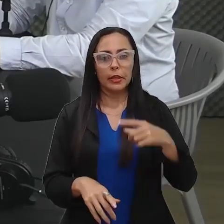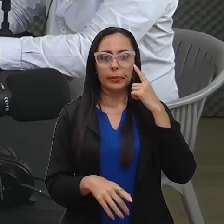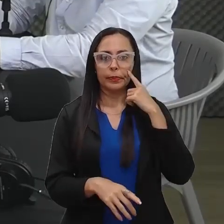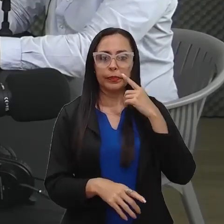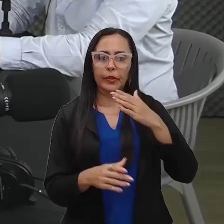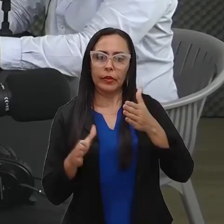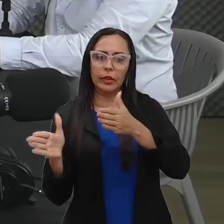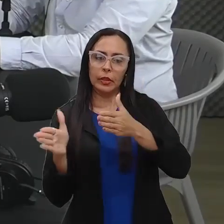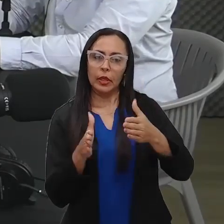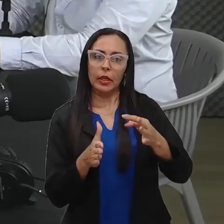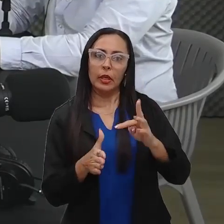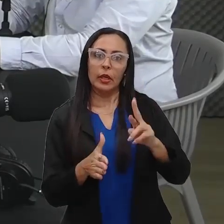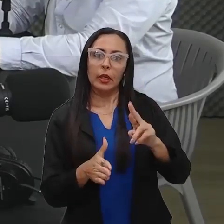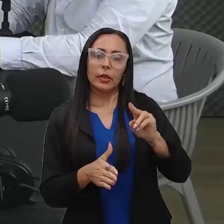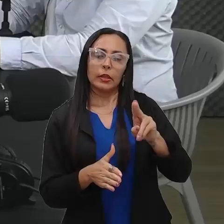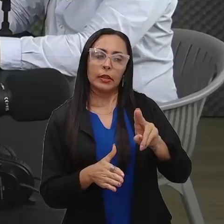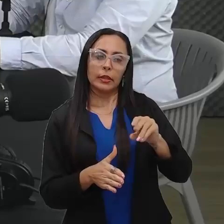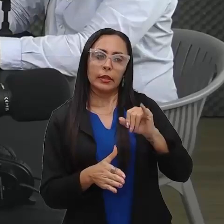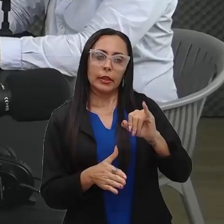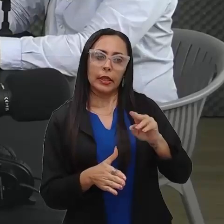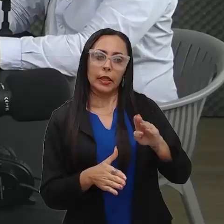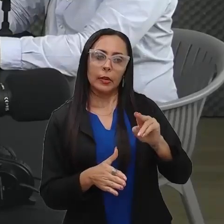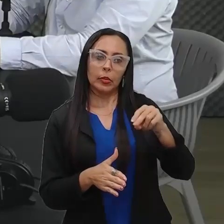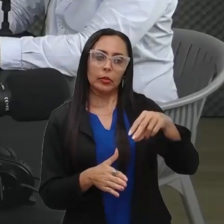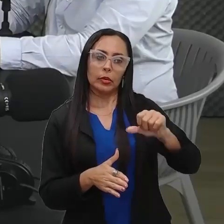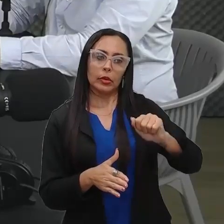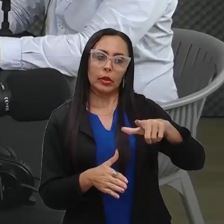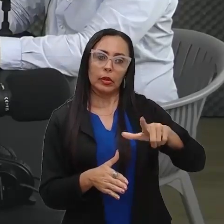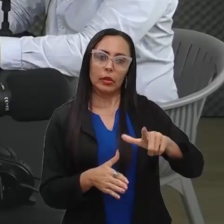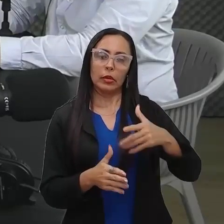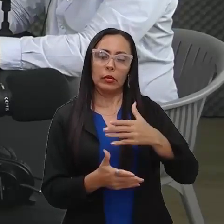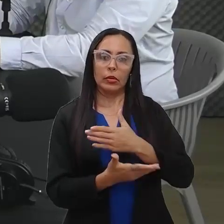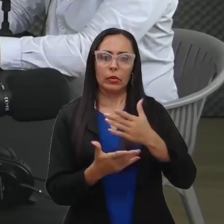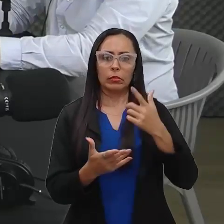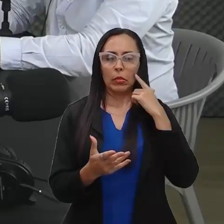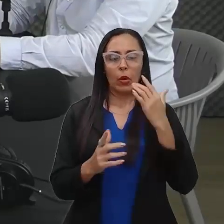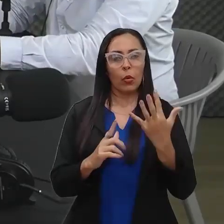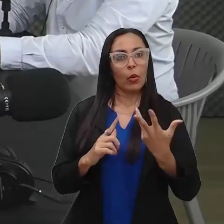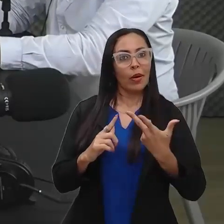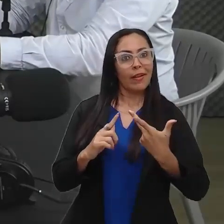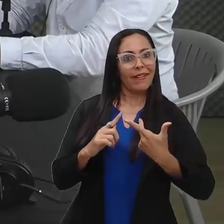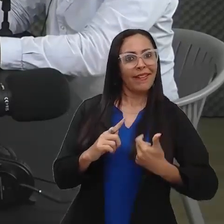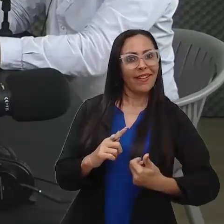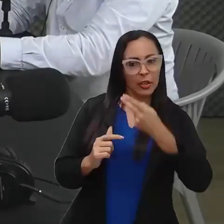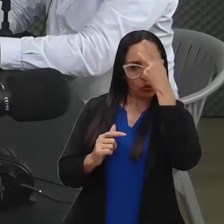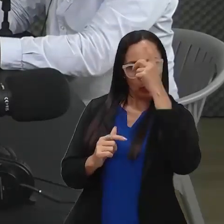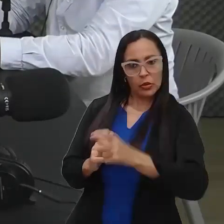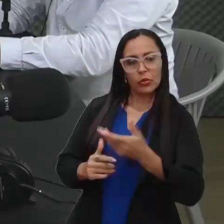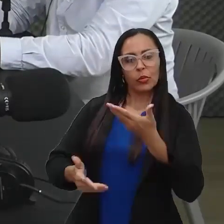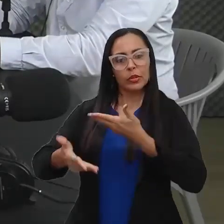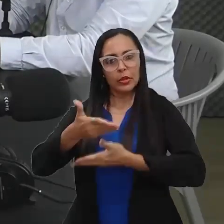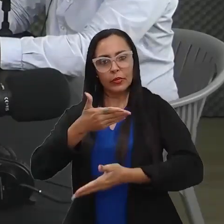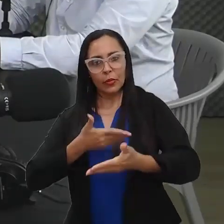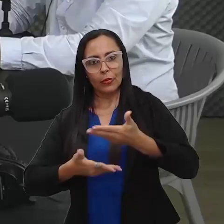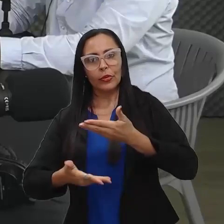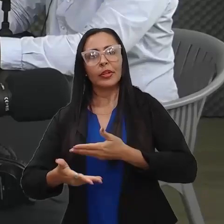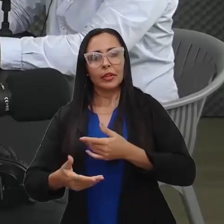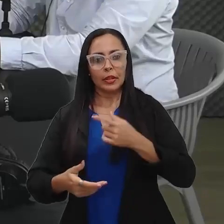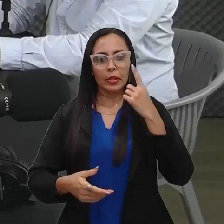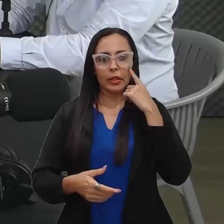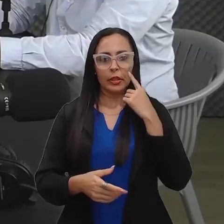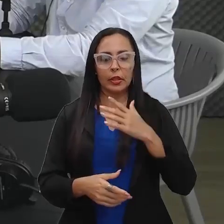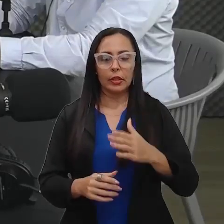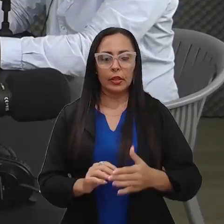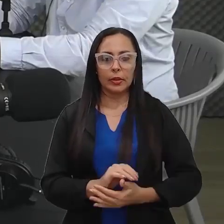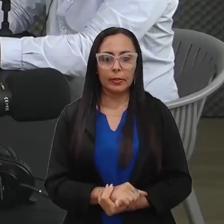tribunal, né? Então veja, quantas pessoas, né, estão envolvidas nesse processo, e essa é a